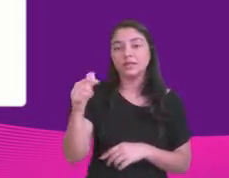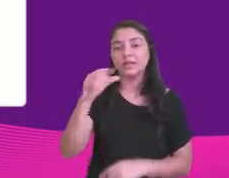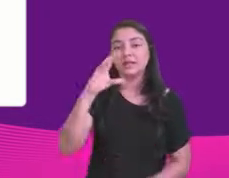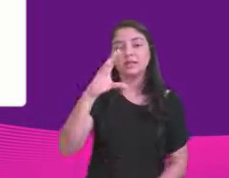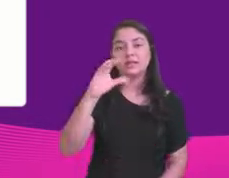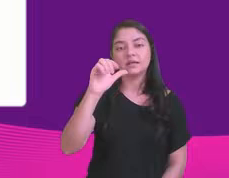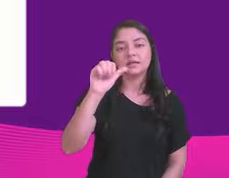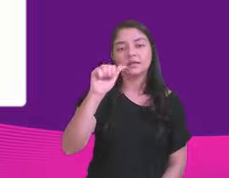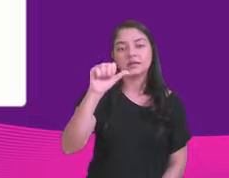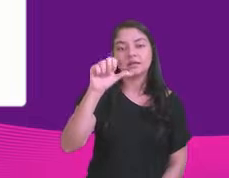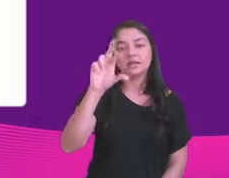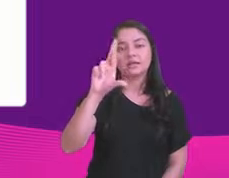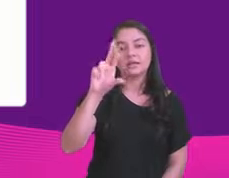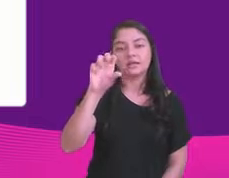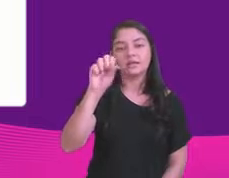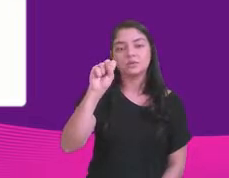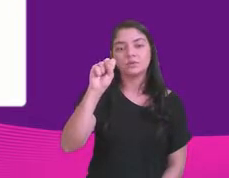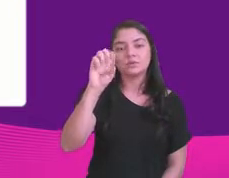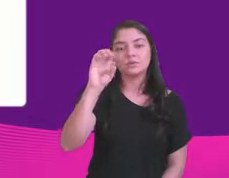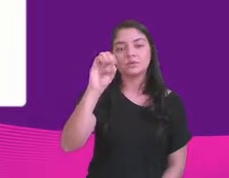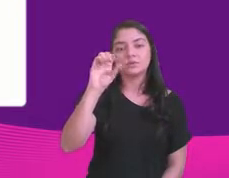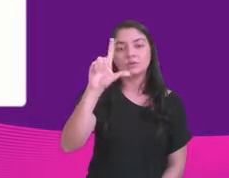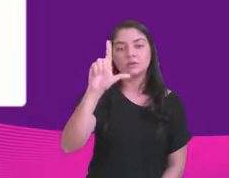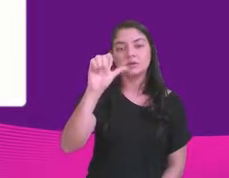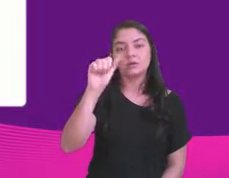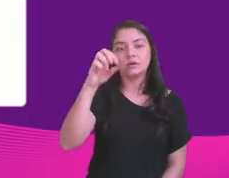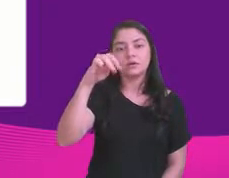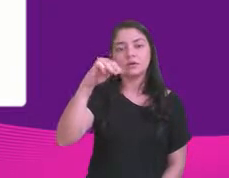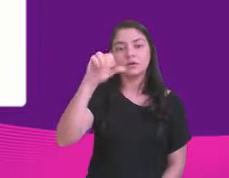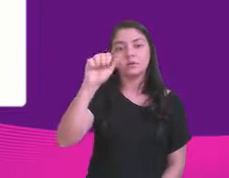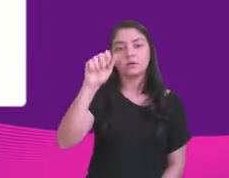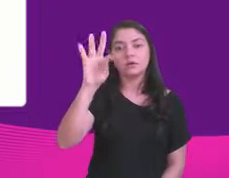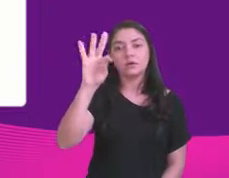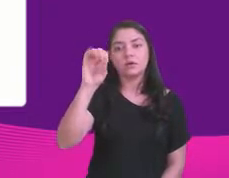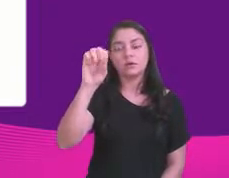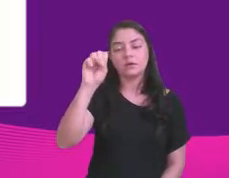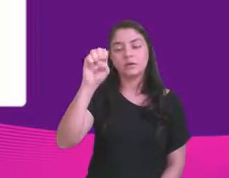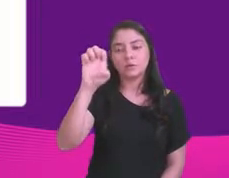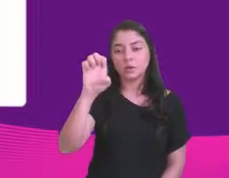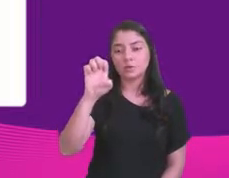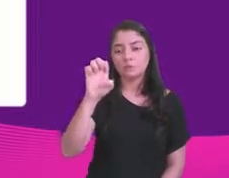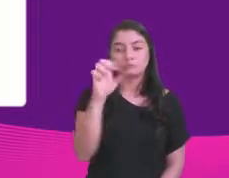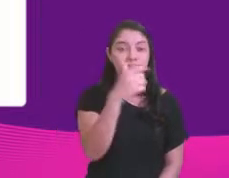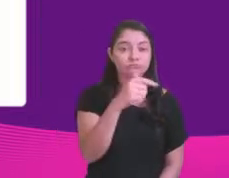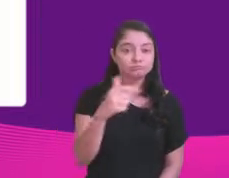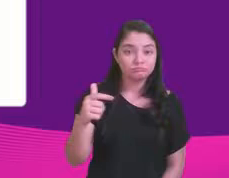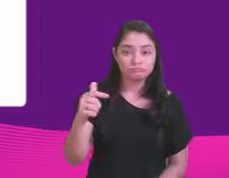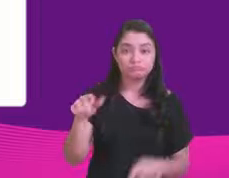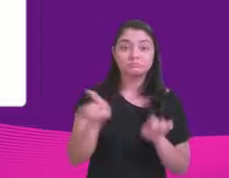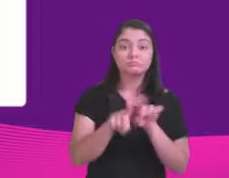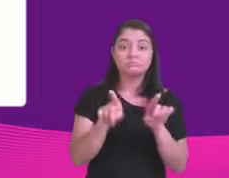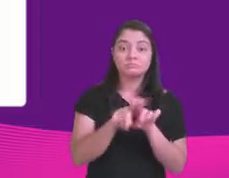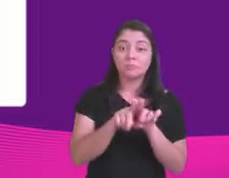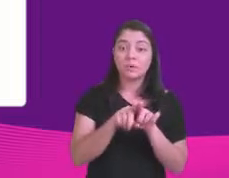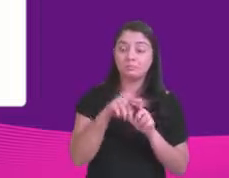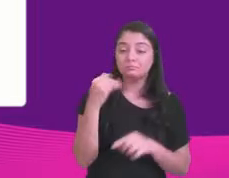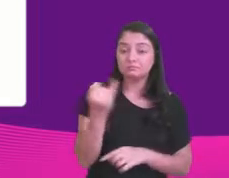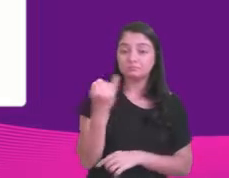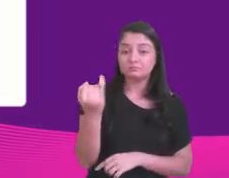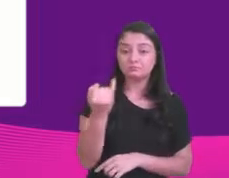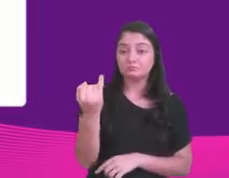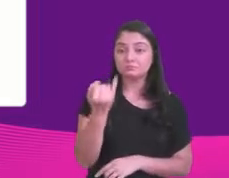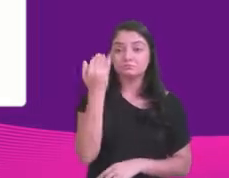carcinomatose, na primeira cirurgia acaba que ela é feita só até o início da grande curvatura gástrica e fica